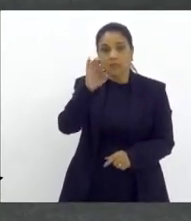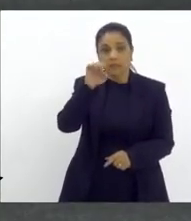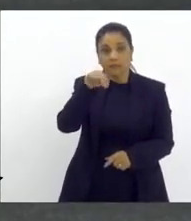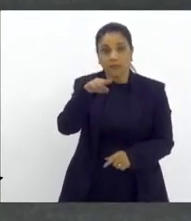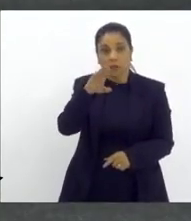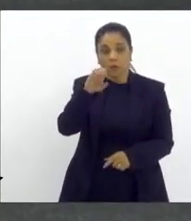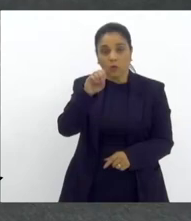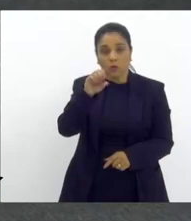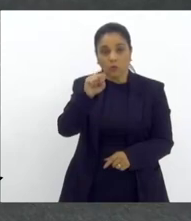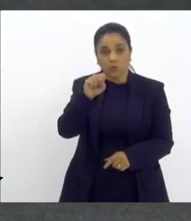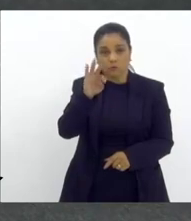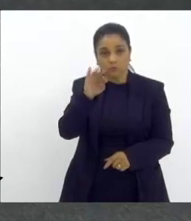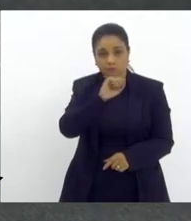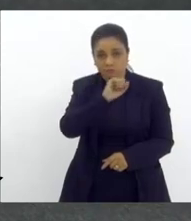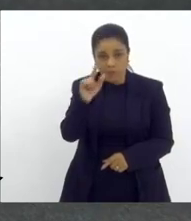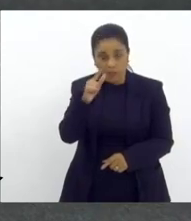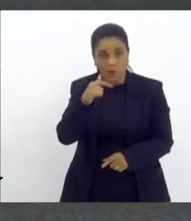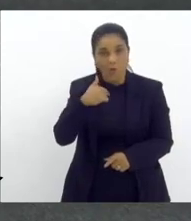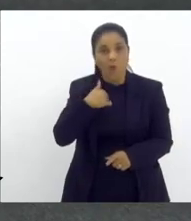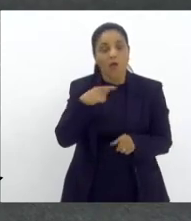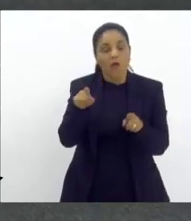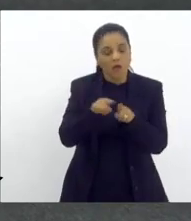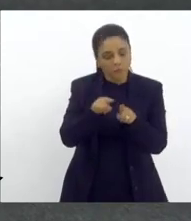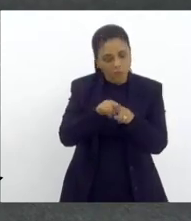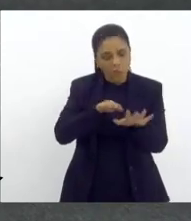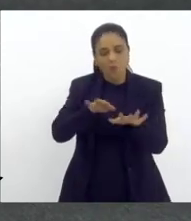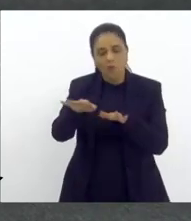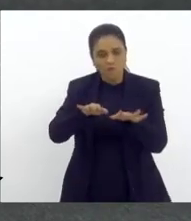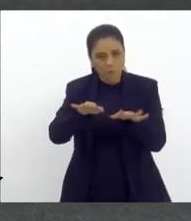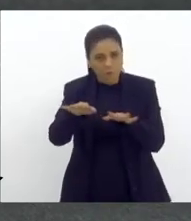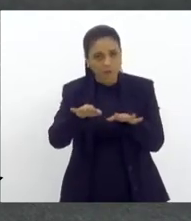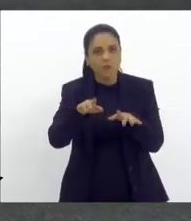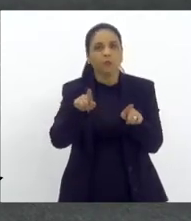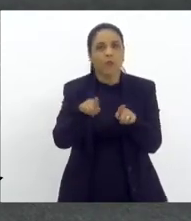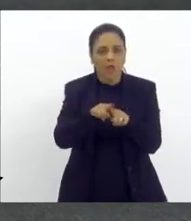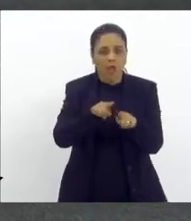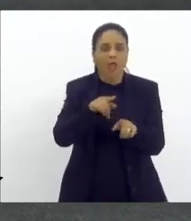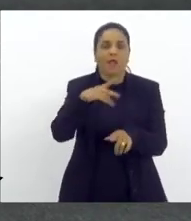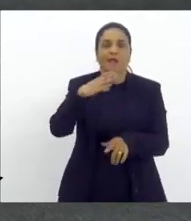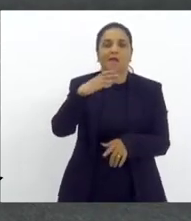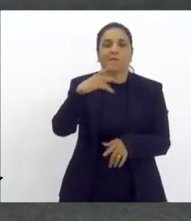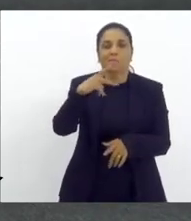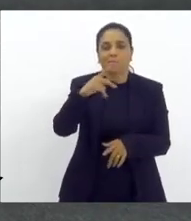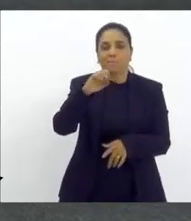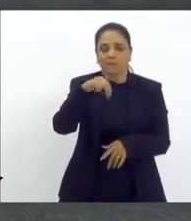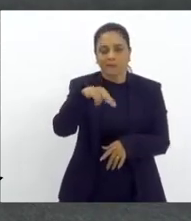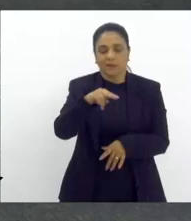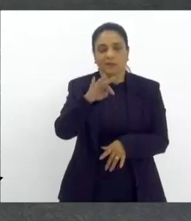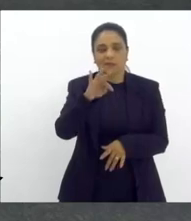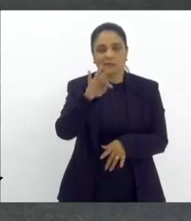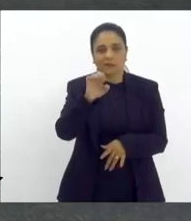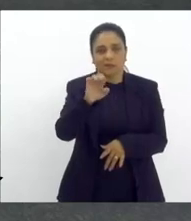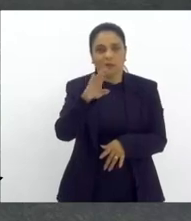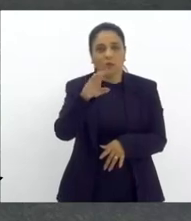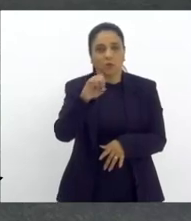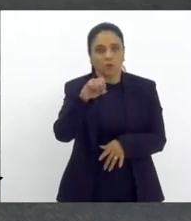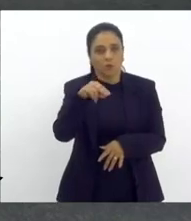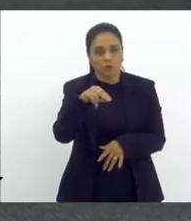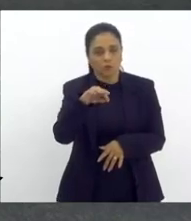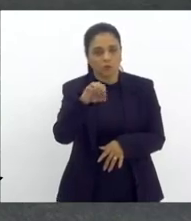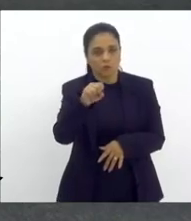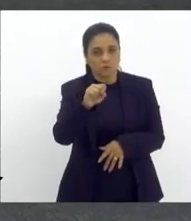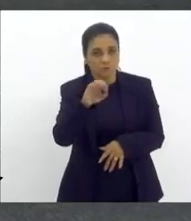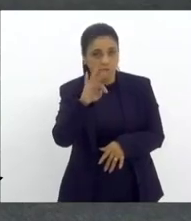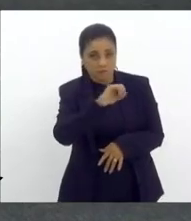a renovação carismática é um Movimento Pentecostal É verdade alguns não é ignoram mas é